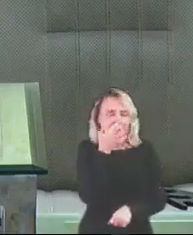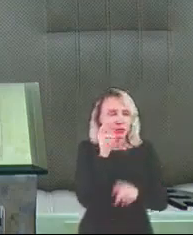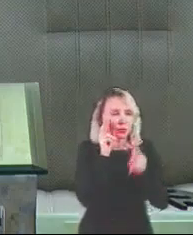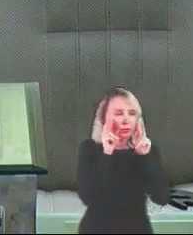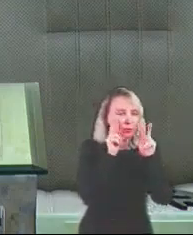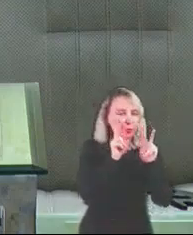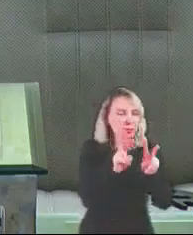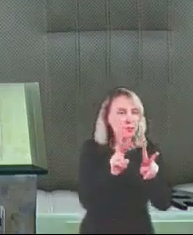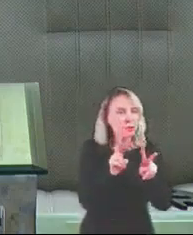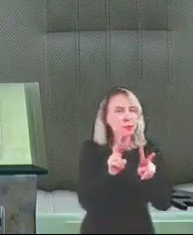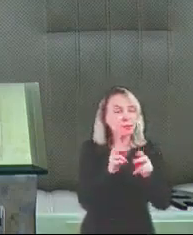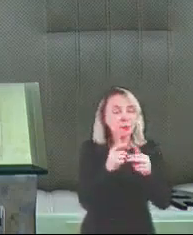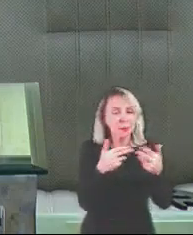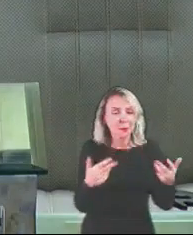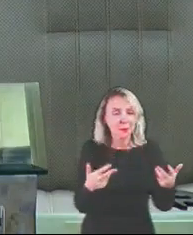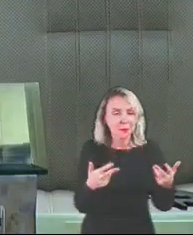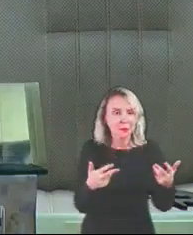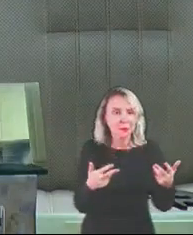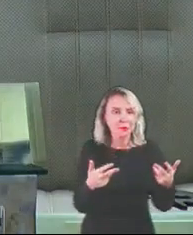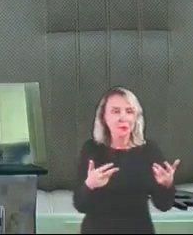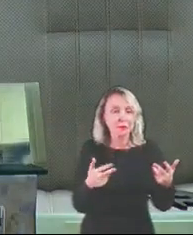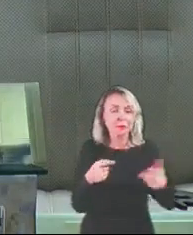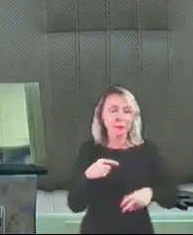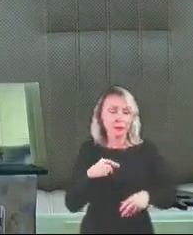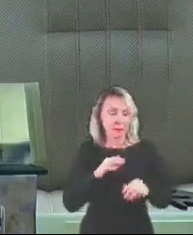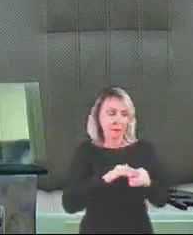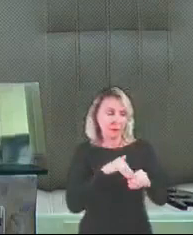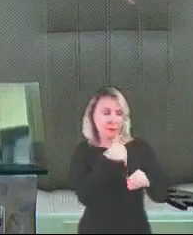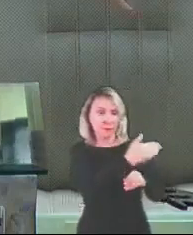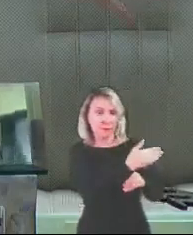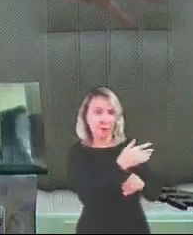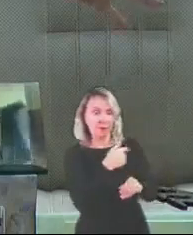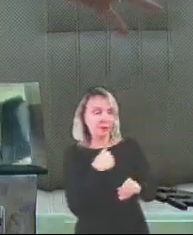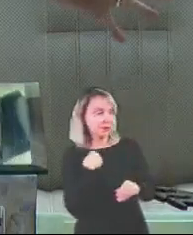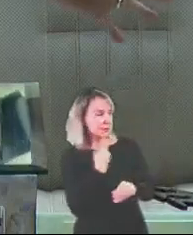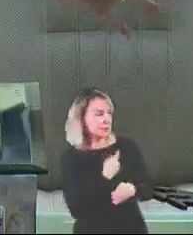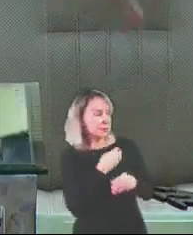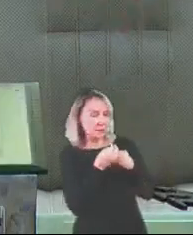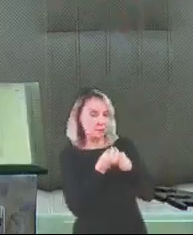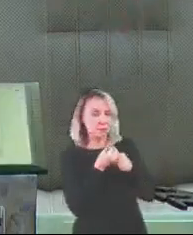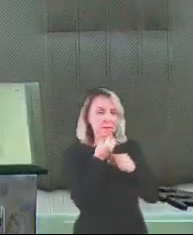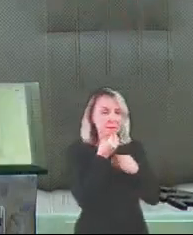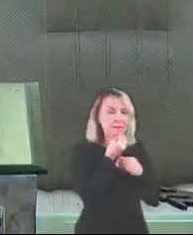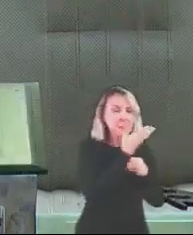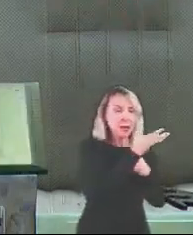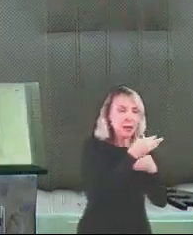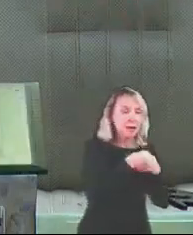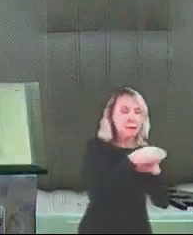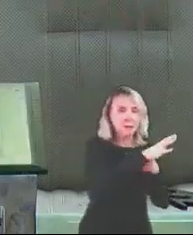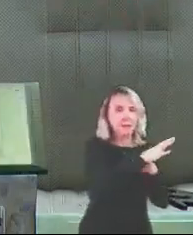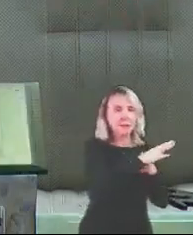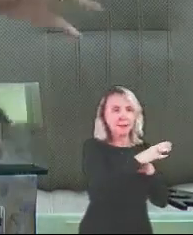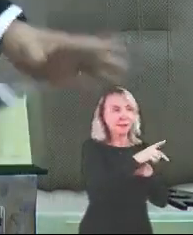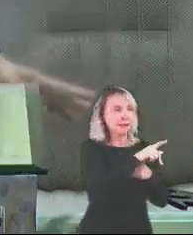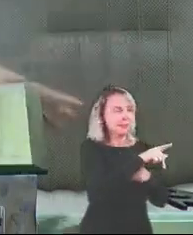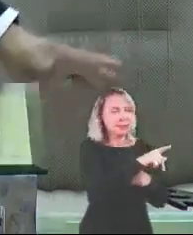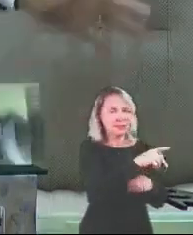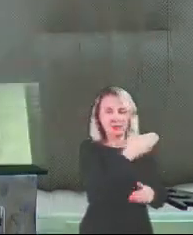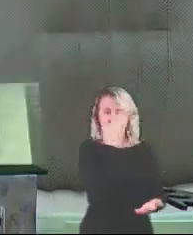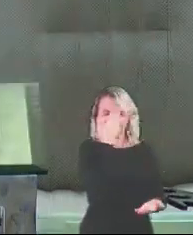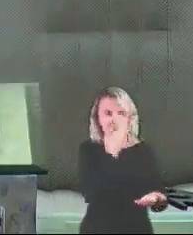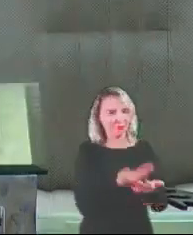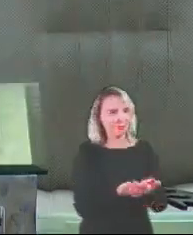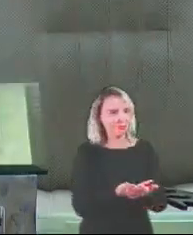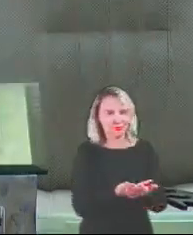contarmos lá fora, as pessoas não vão acreditar. Crentes que passaram pelo vale da sombra da morte e